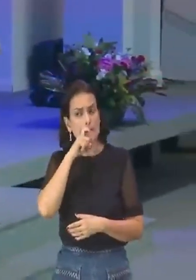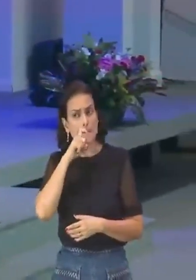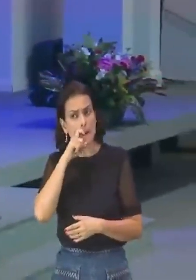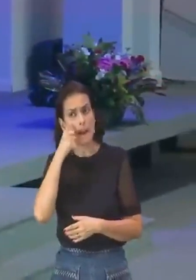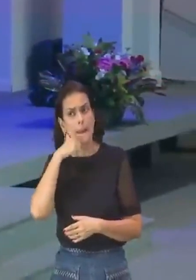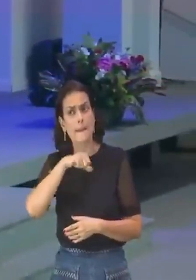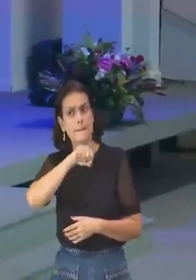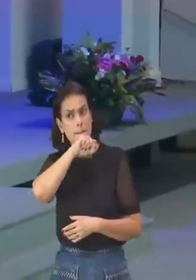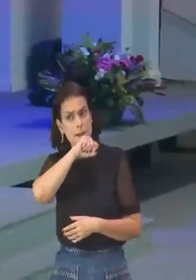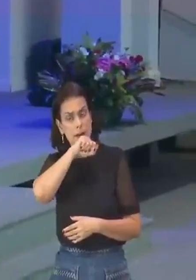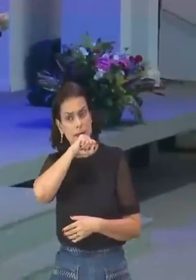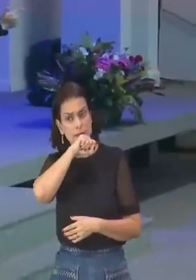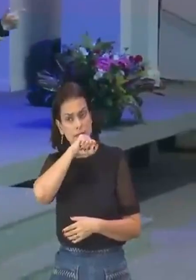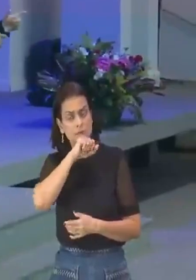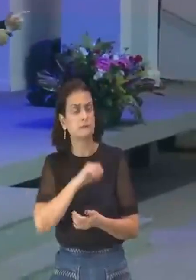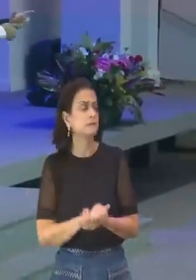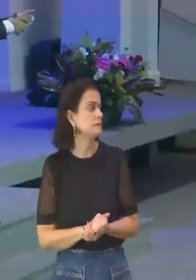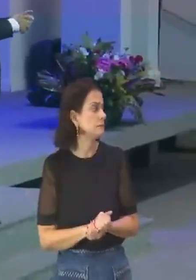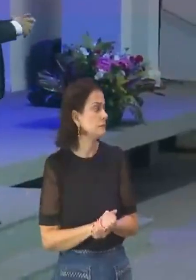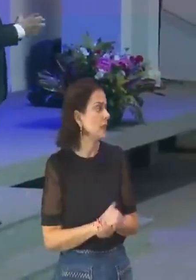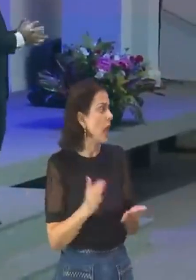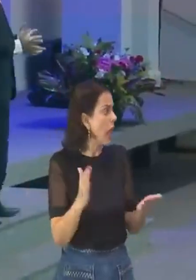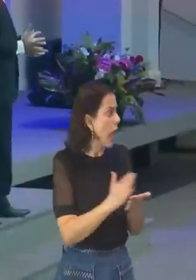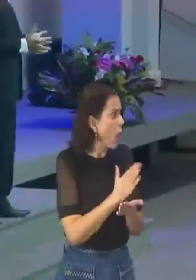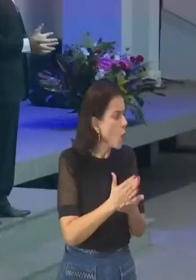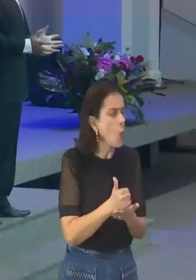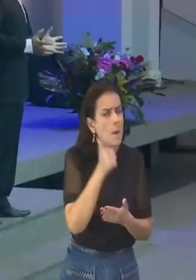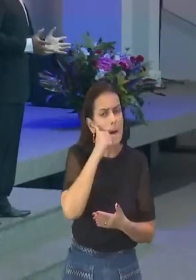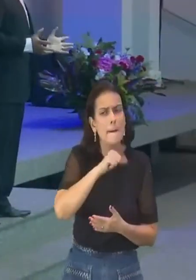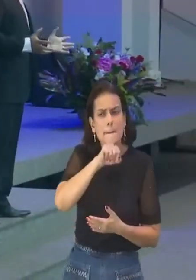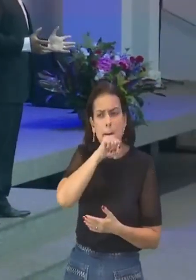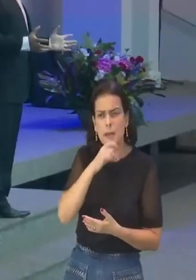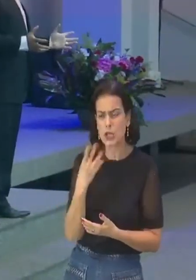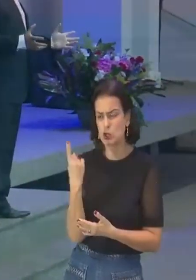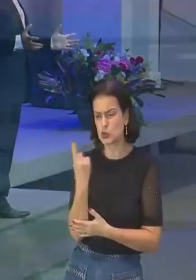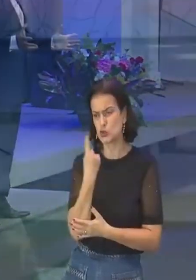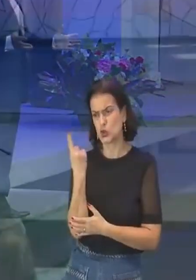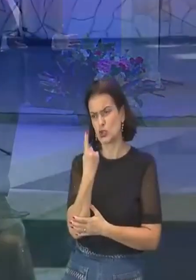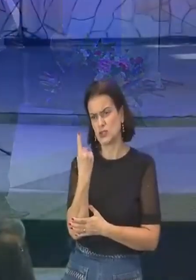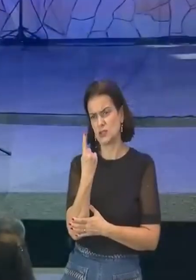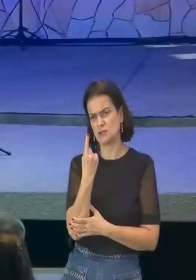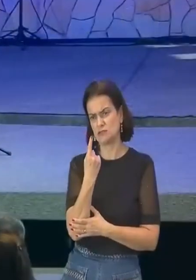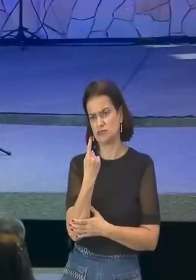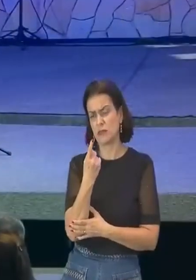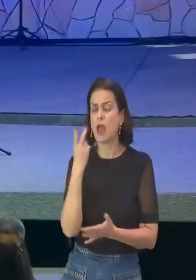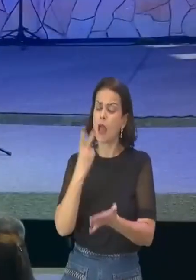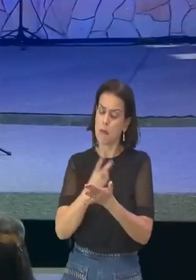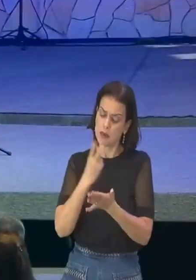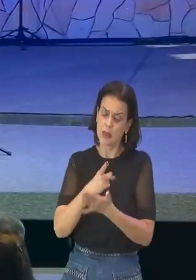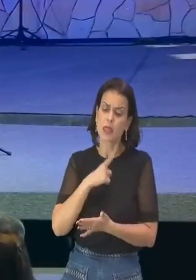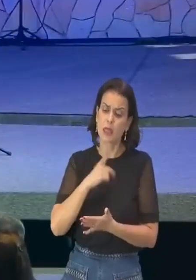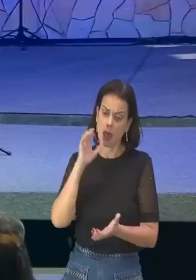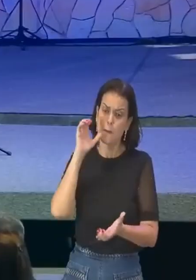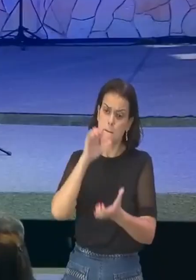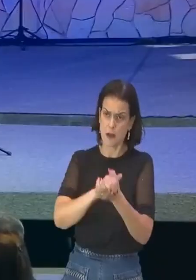mãe. Algumas mães estão sozinhas no seu dia a dia, mesmo tendo a presença de um